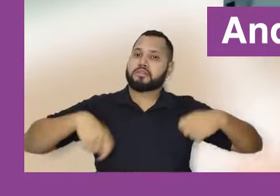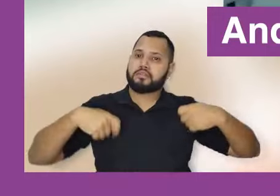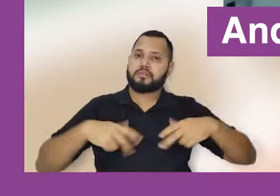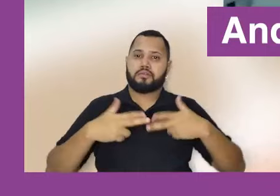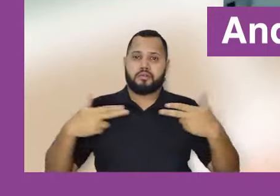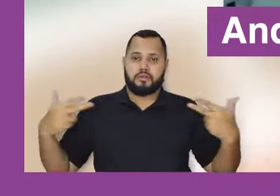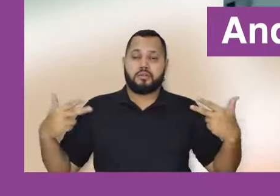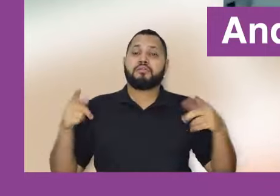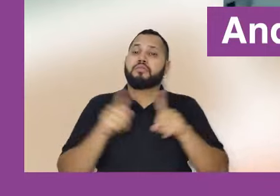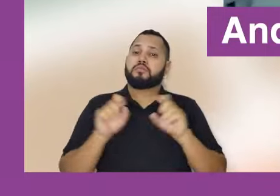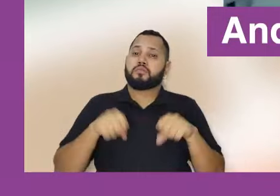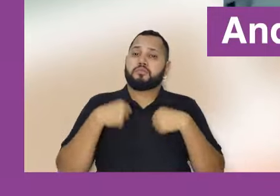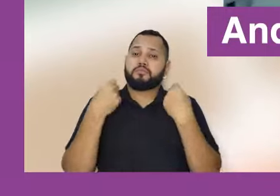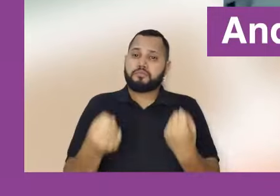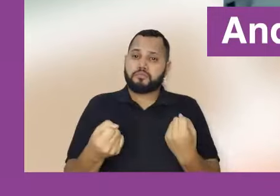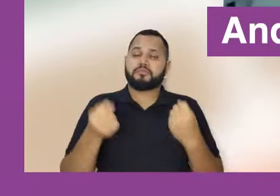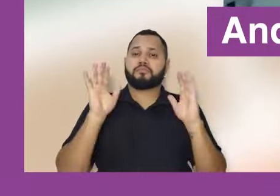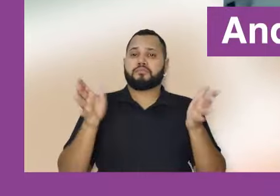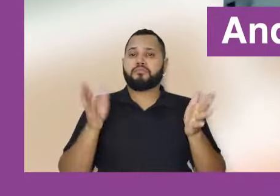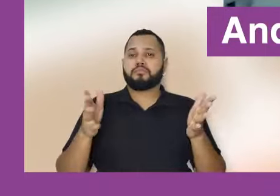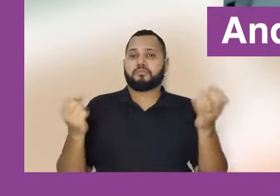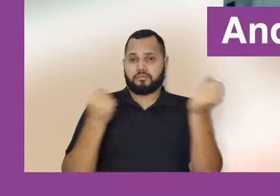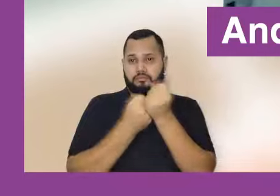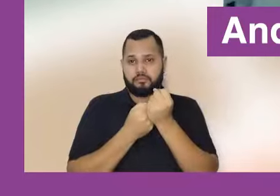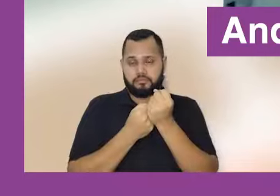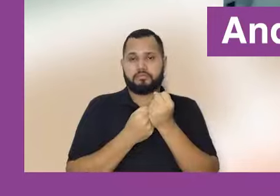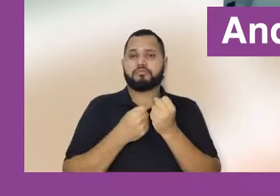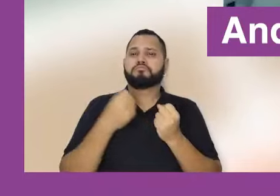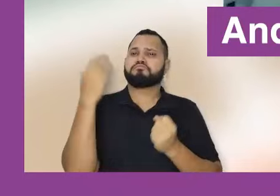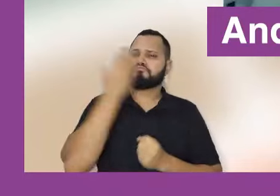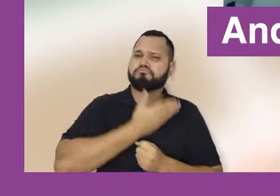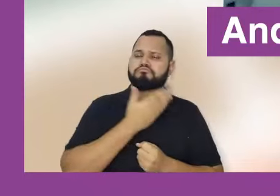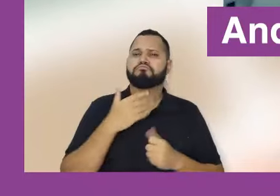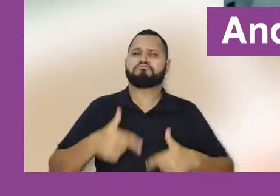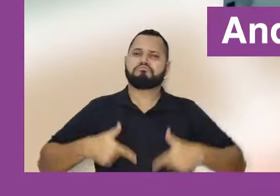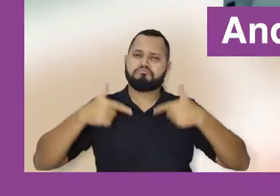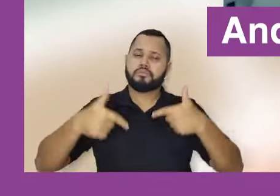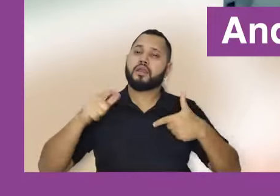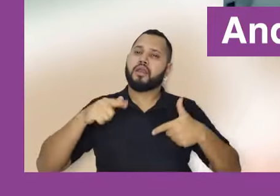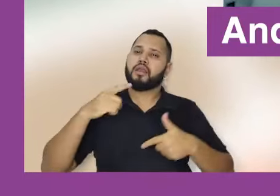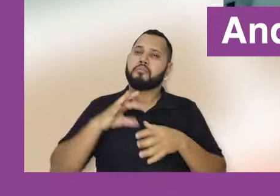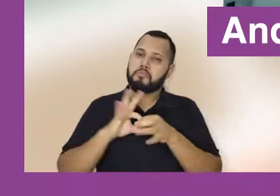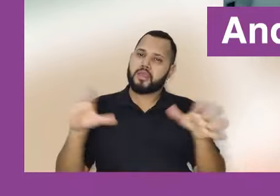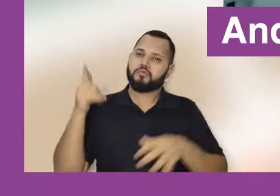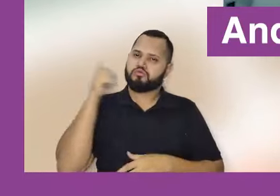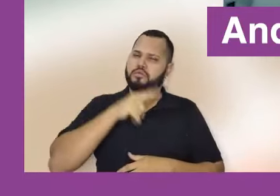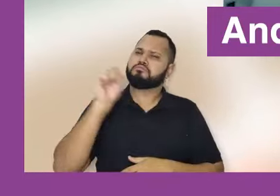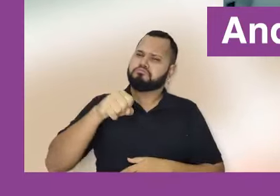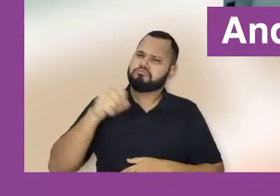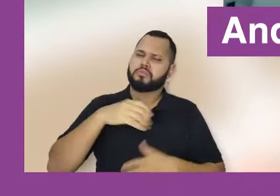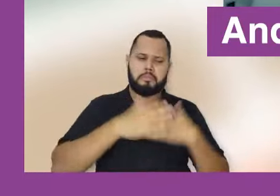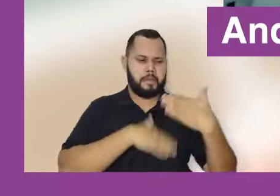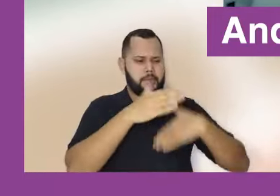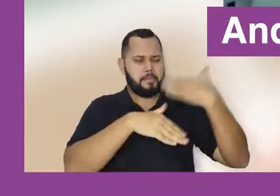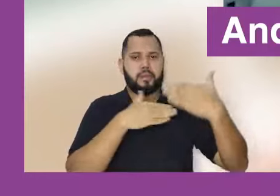necessidades e essa força de apoio na organização na execução tem nos permitidos sem